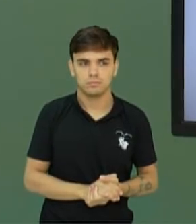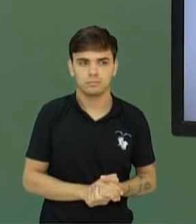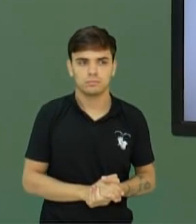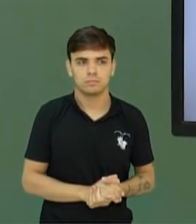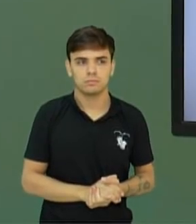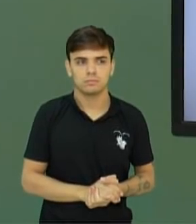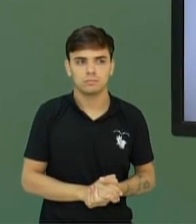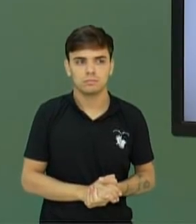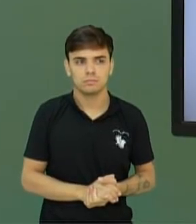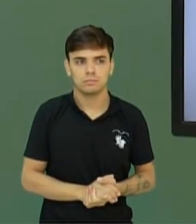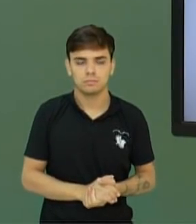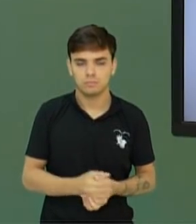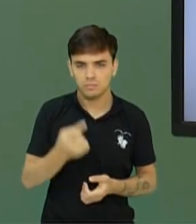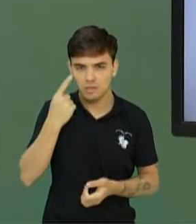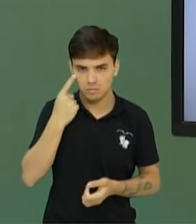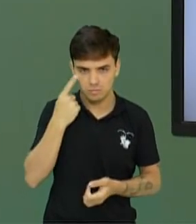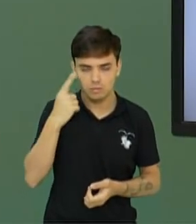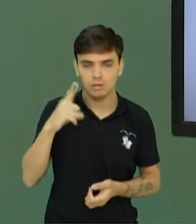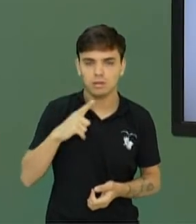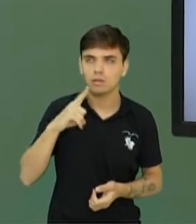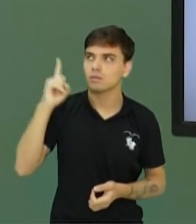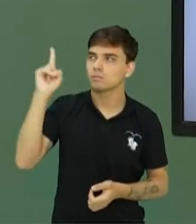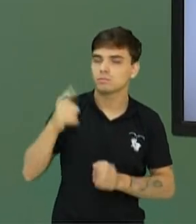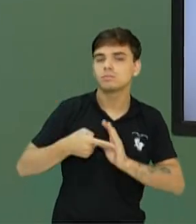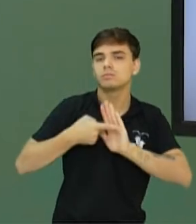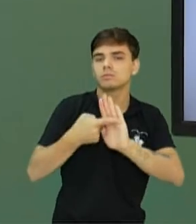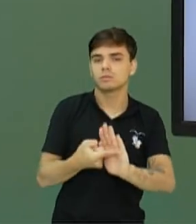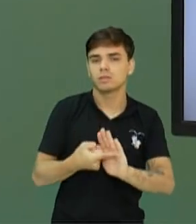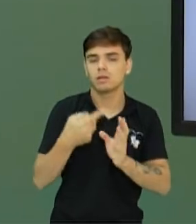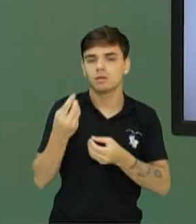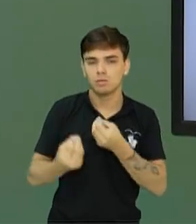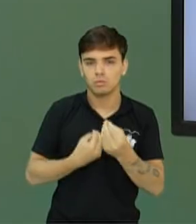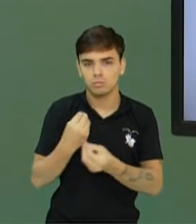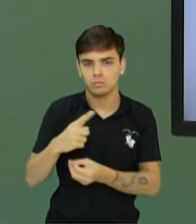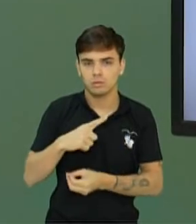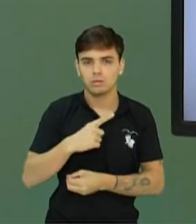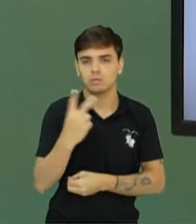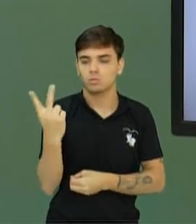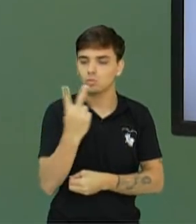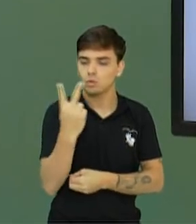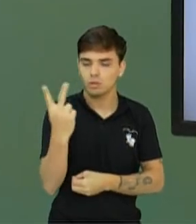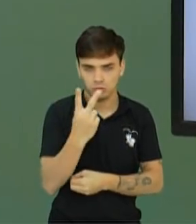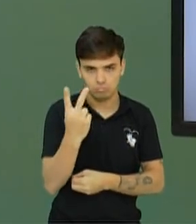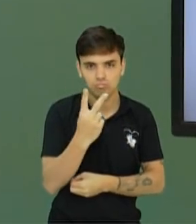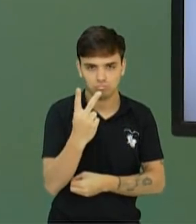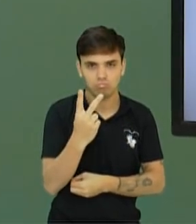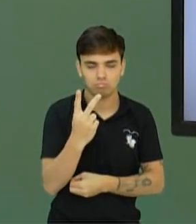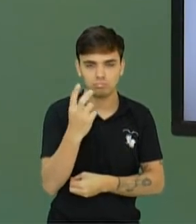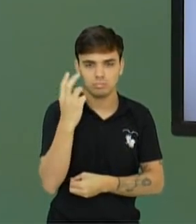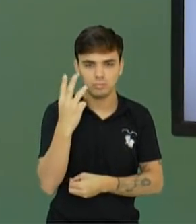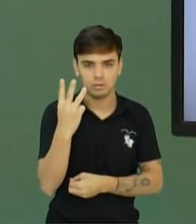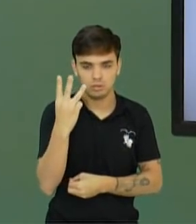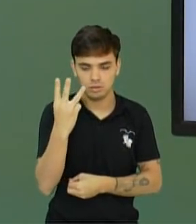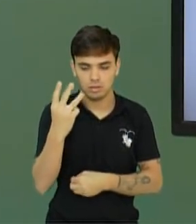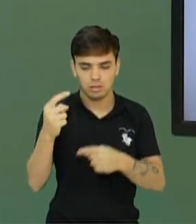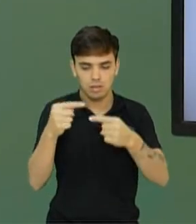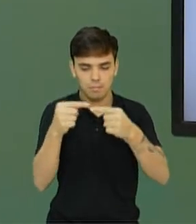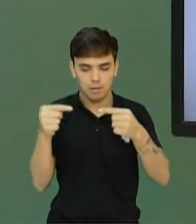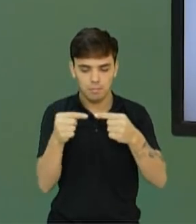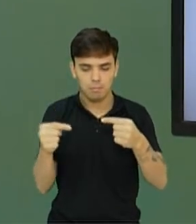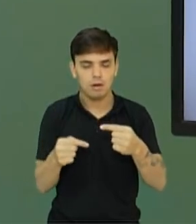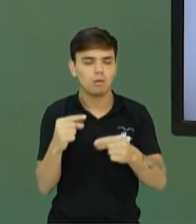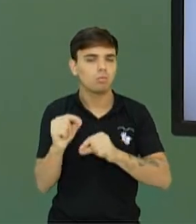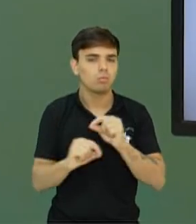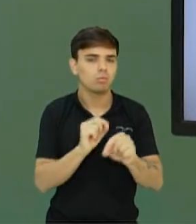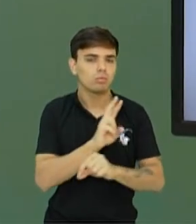adenina. Vocês viram que eu coloquei aqui, ó, 2 sinais e ali 3 tracinhos. Esses